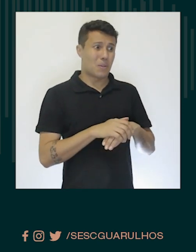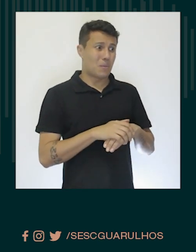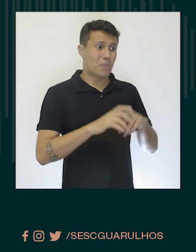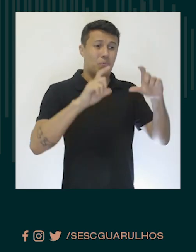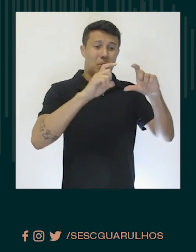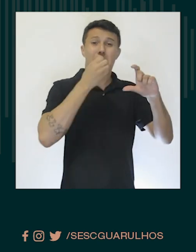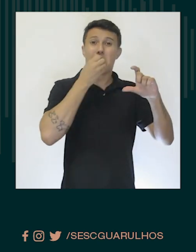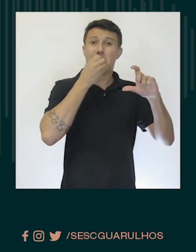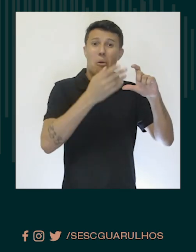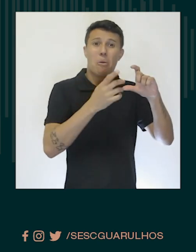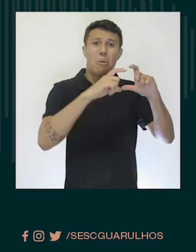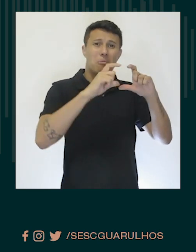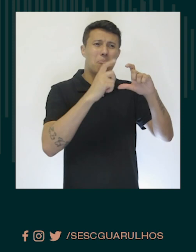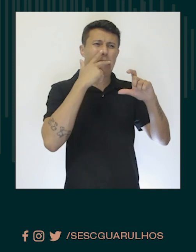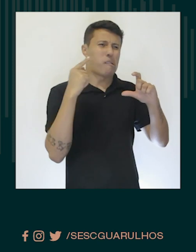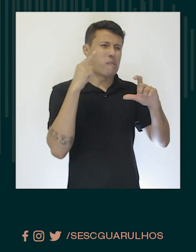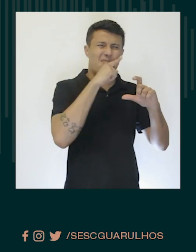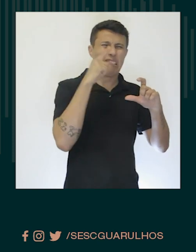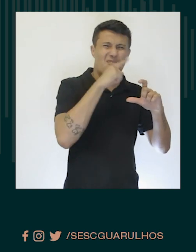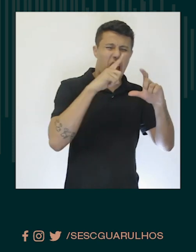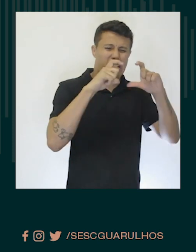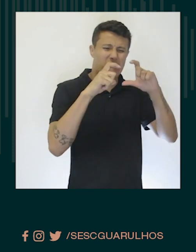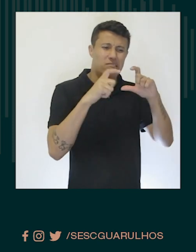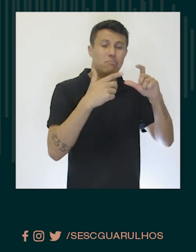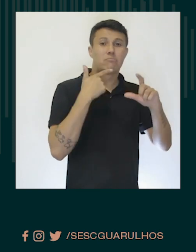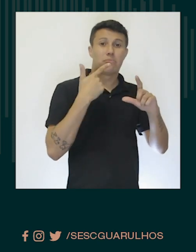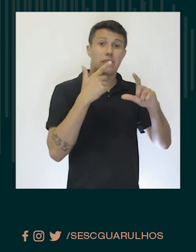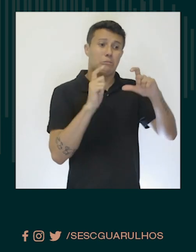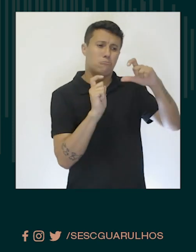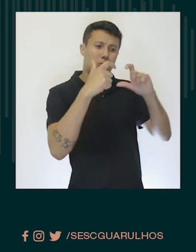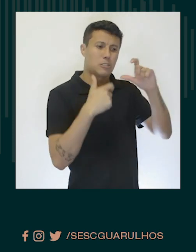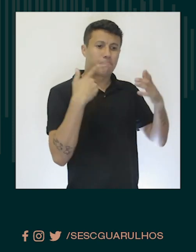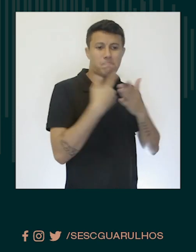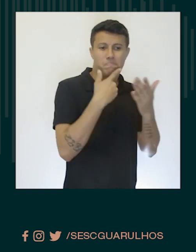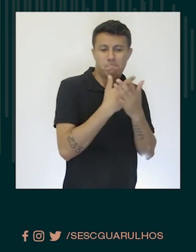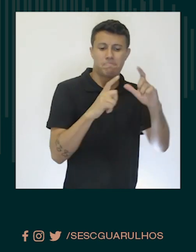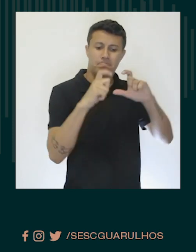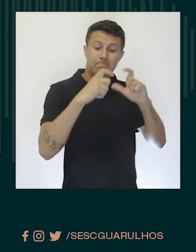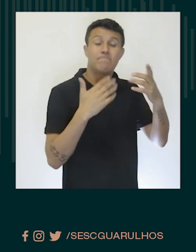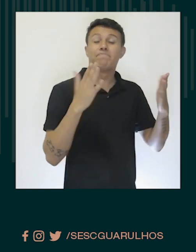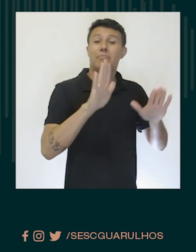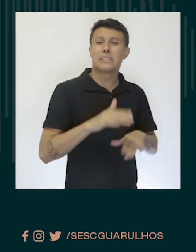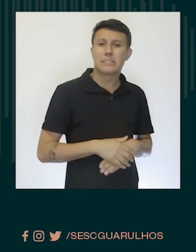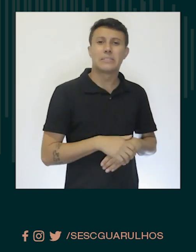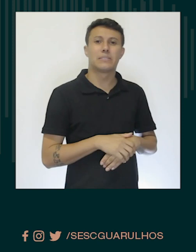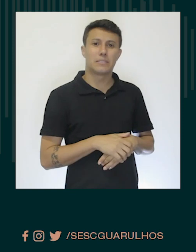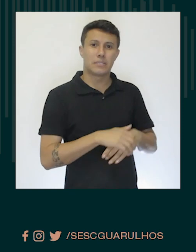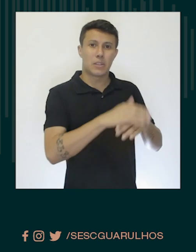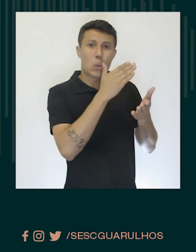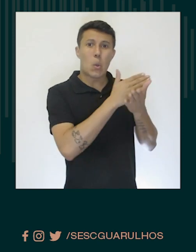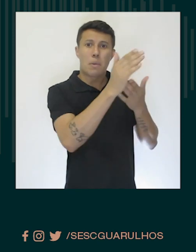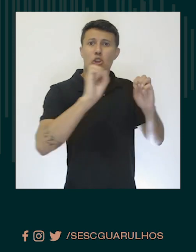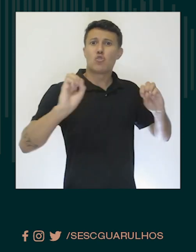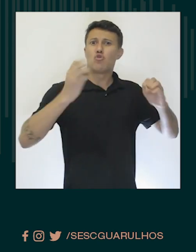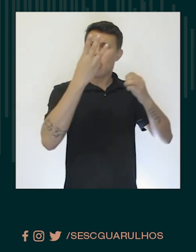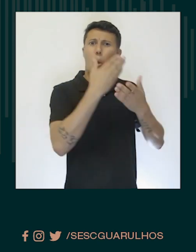eu não conhecia, não conseguia mexer. E eu fui com ela para os shows, tá ligado? Então, o que eu